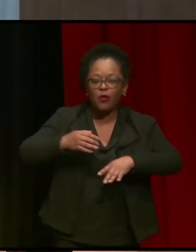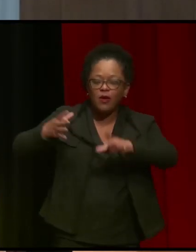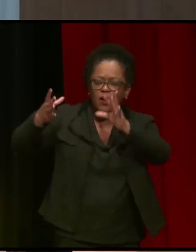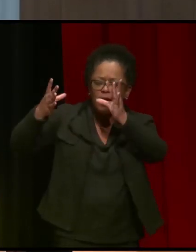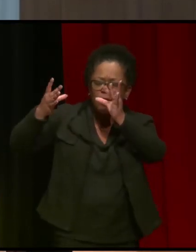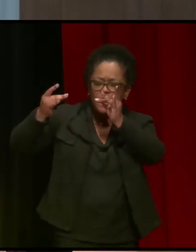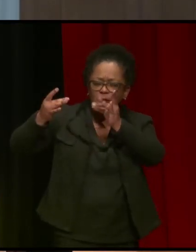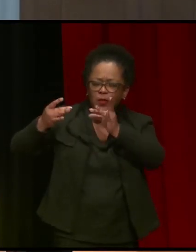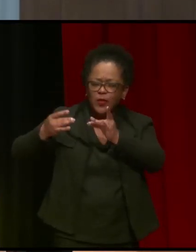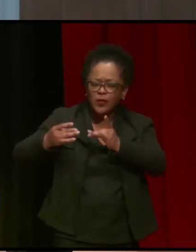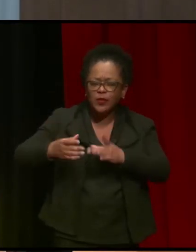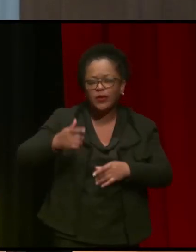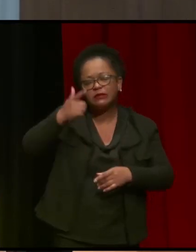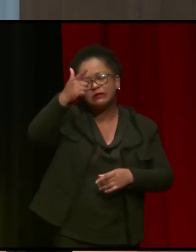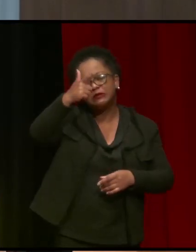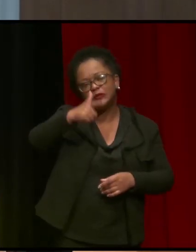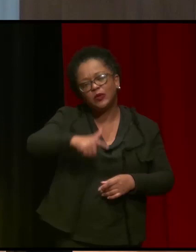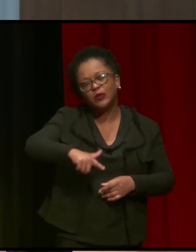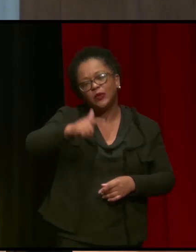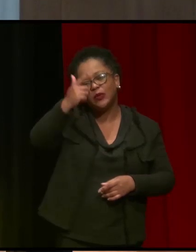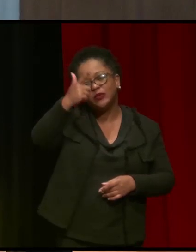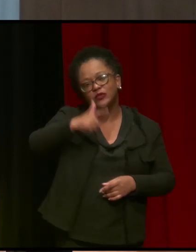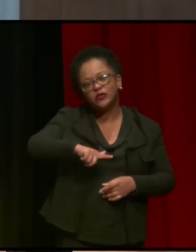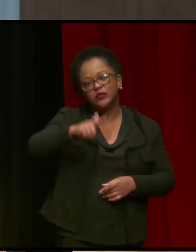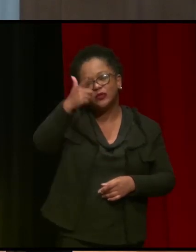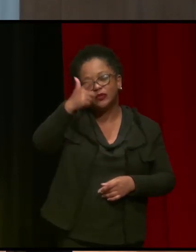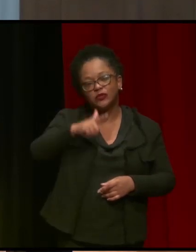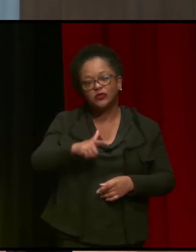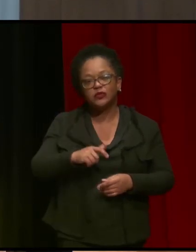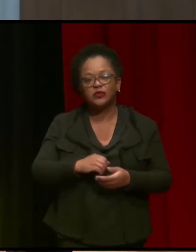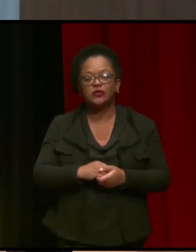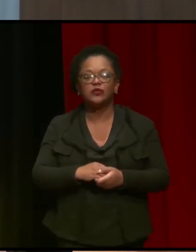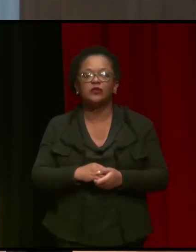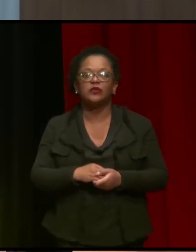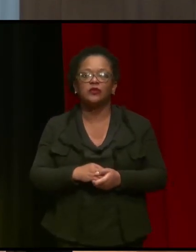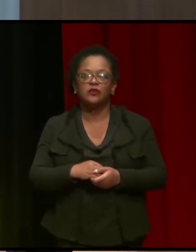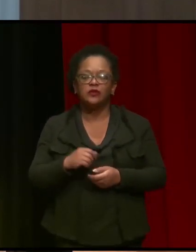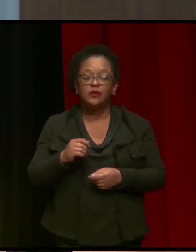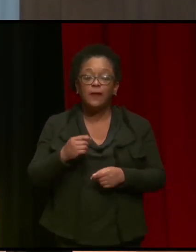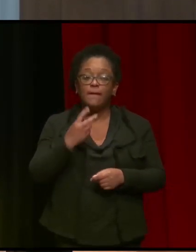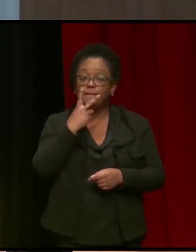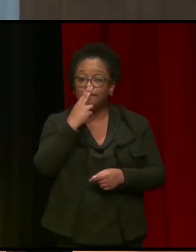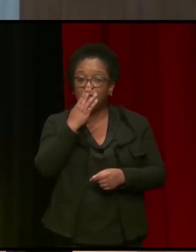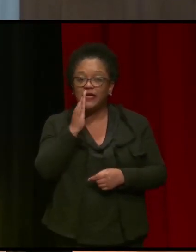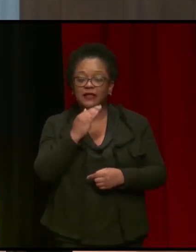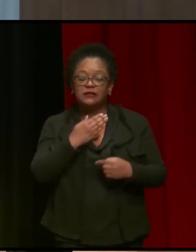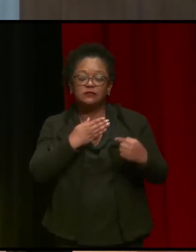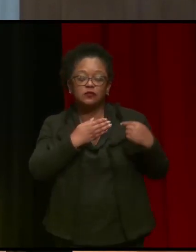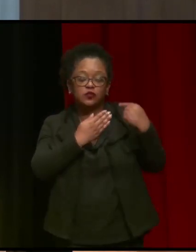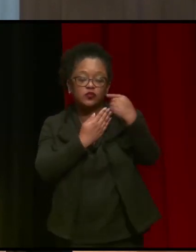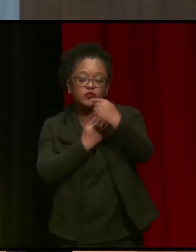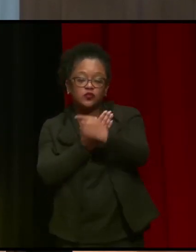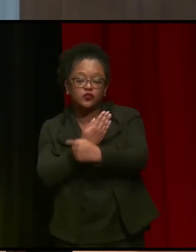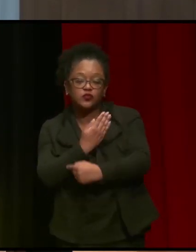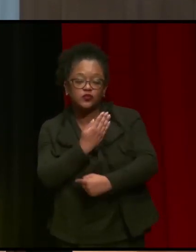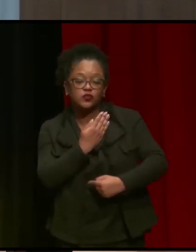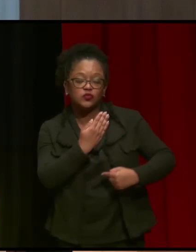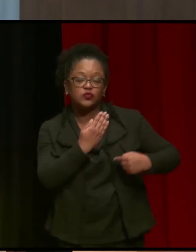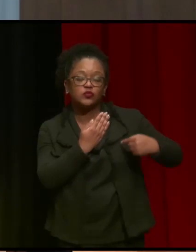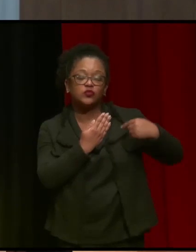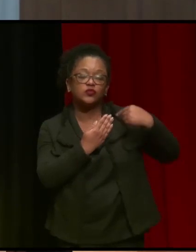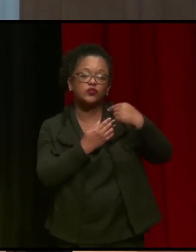ele repete, repete, repete de novo. Ele fala em círculo assim, Ele repete a mesma palavra de novo. Né? Ele